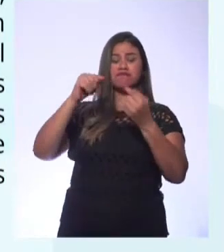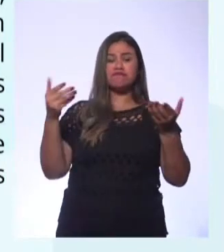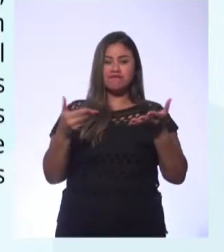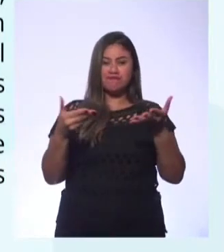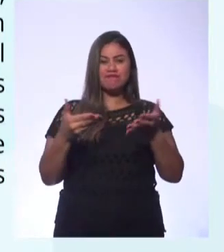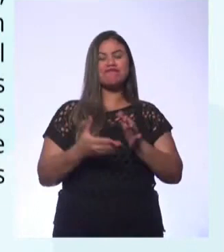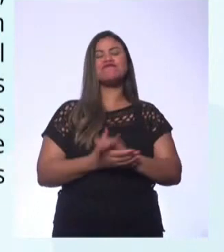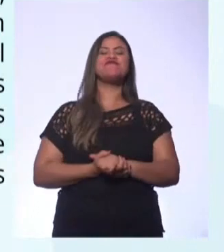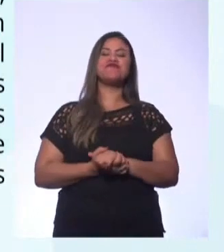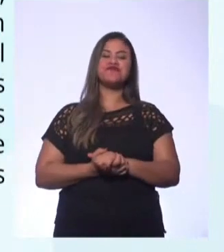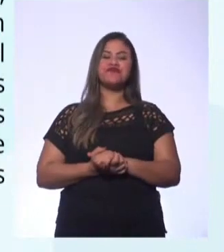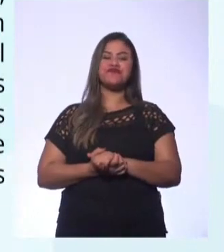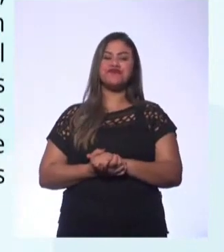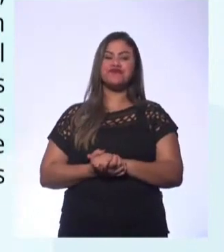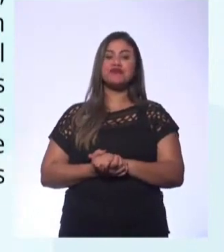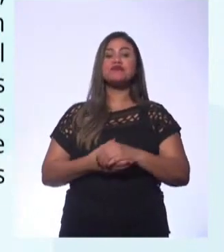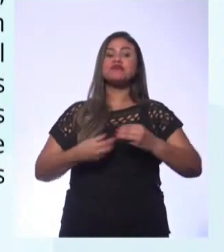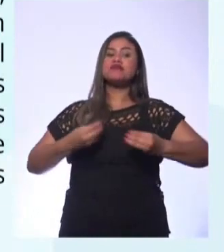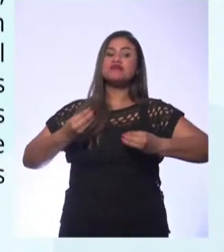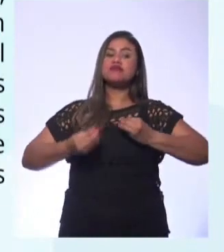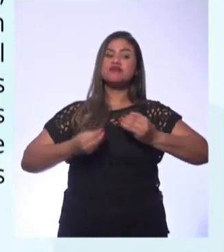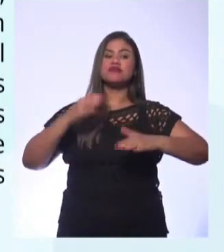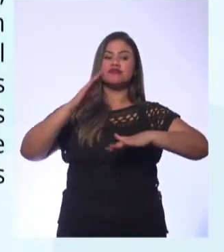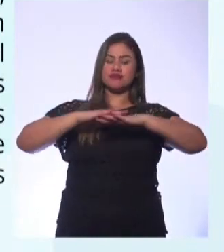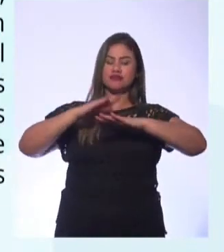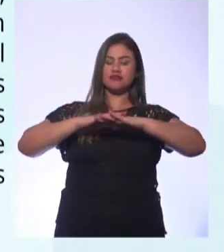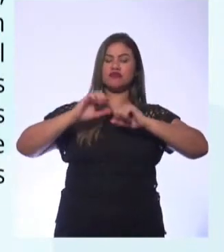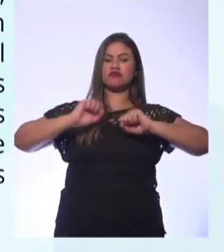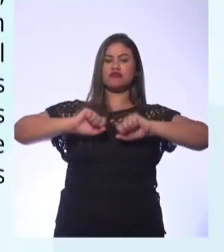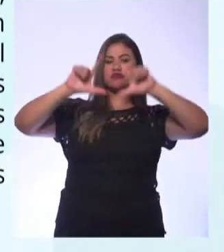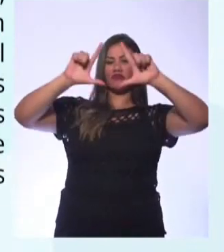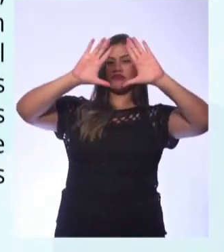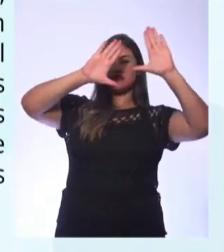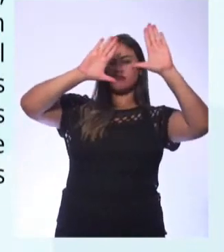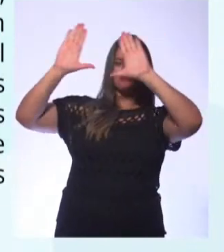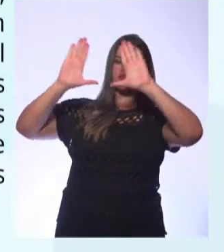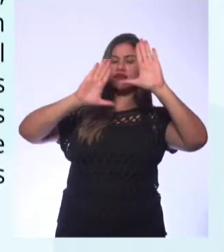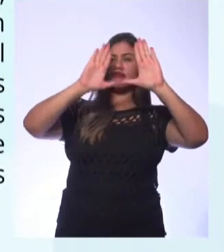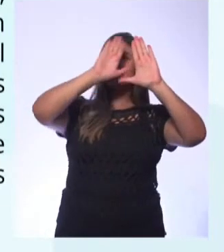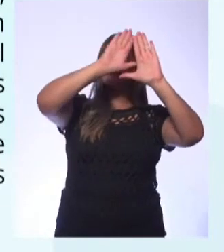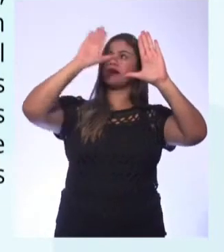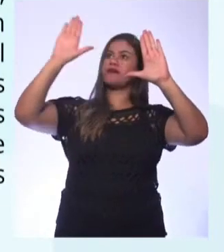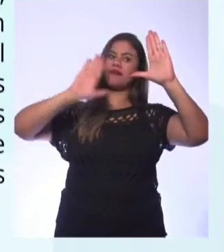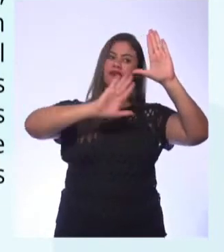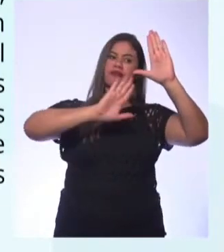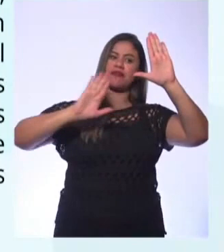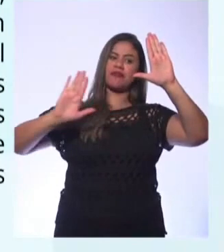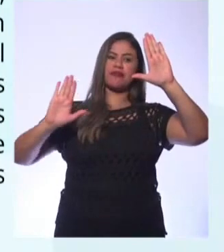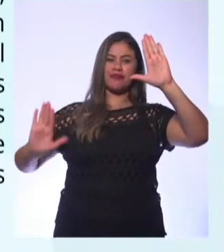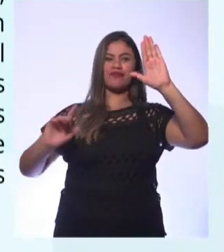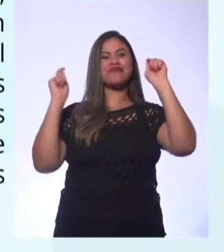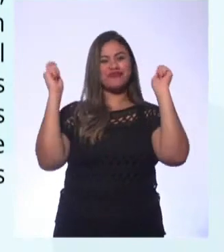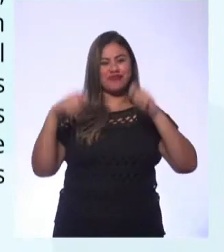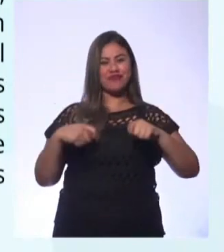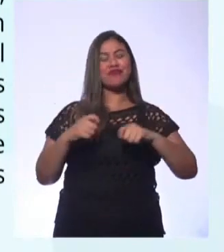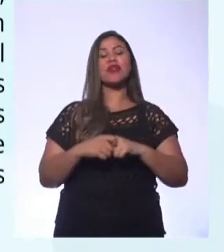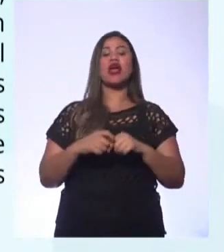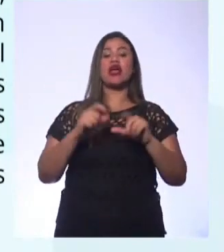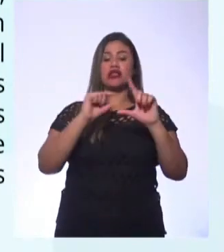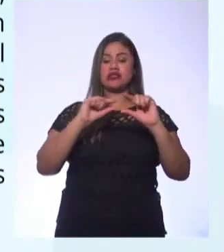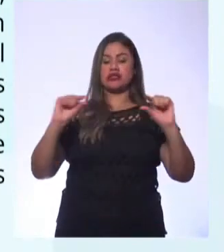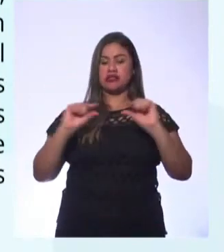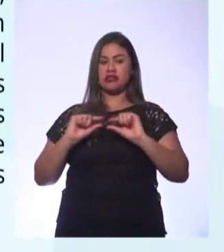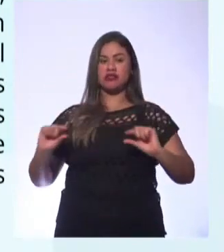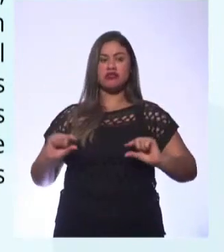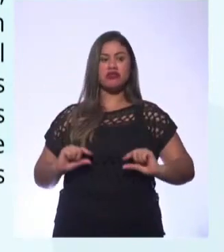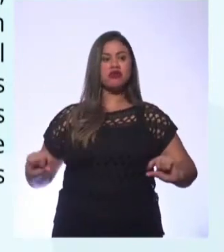atuais de arte. Então aí vocês podem criar um painel em que as imagens antigas e contemporâneas fiquem lado a lado. E em uma legenda, abaixo